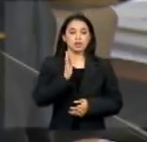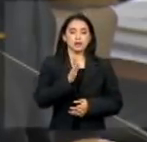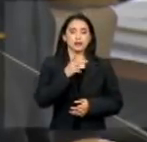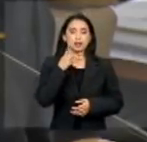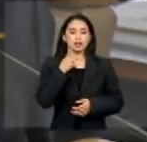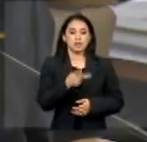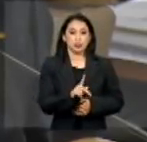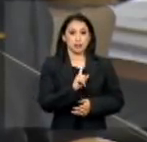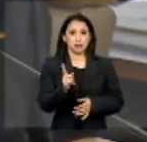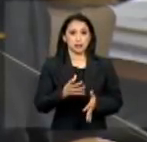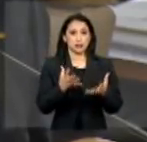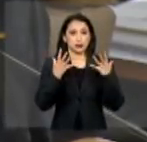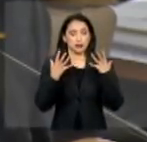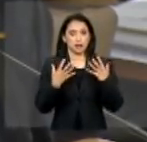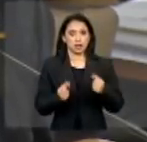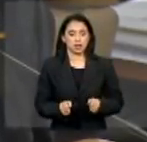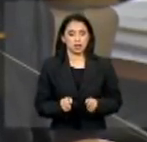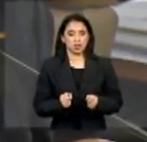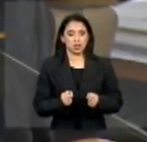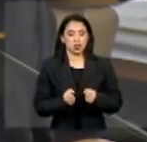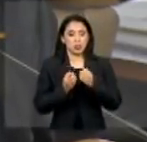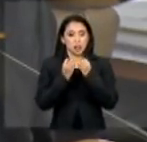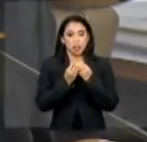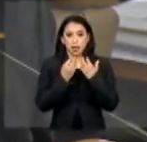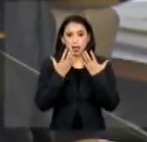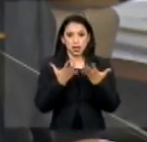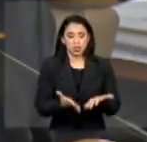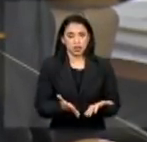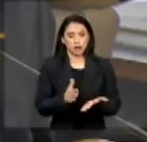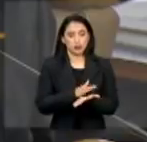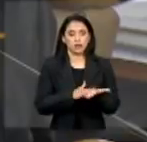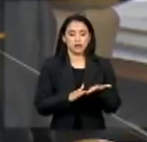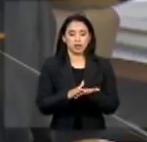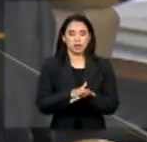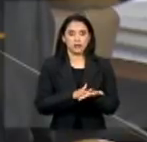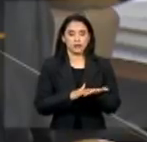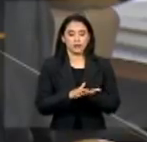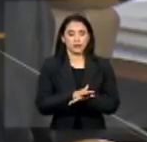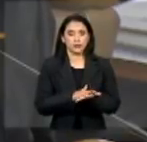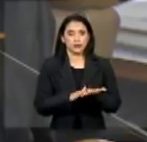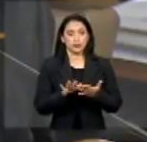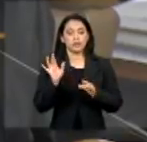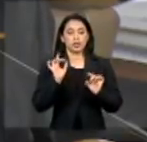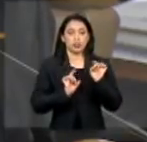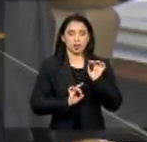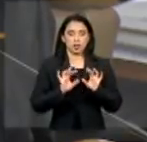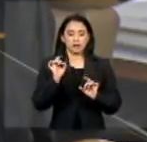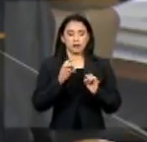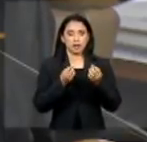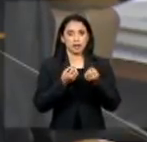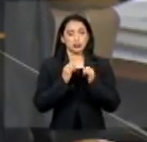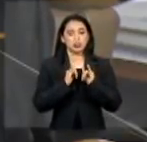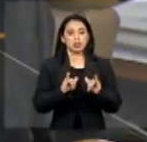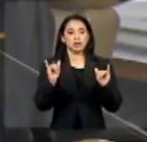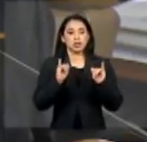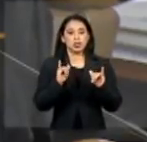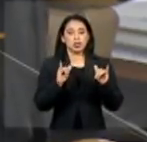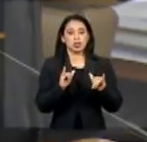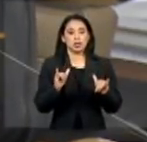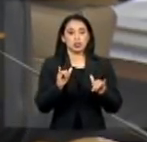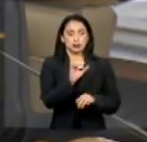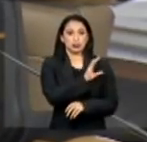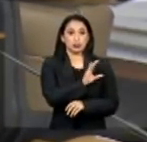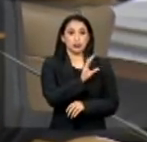receber denúncias amparada exclusivamente em declarações prestadas por colaborador